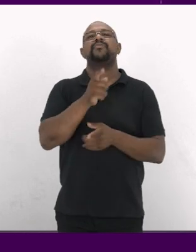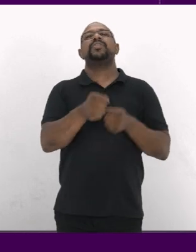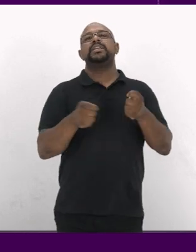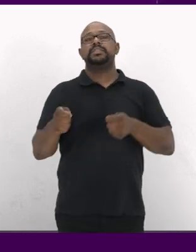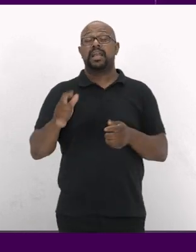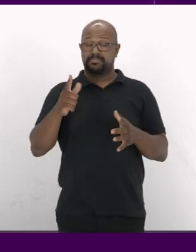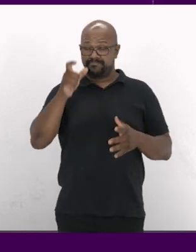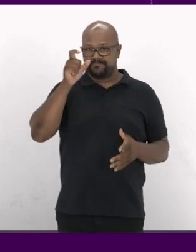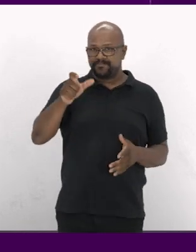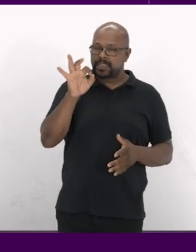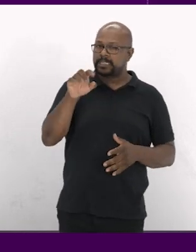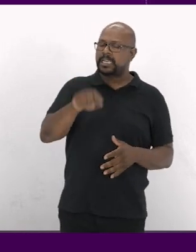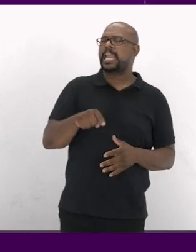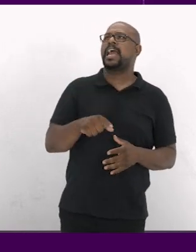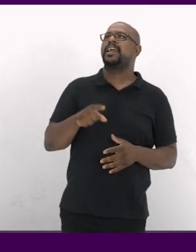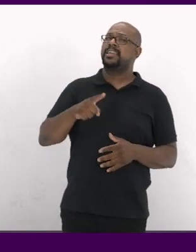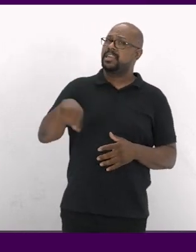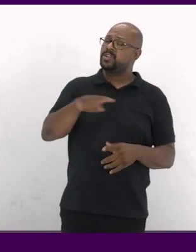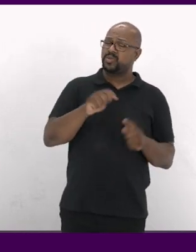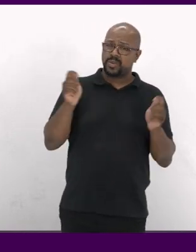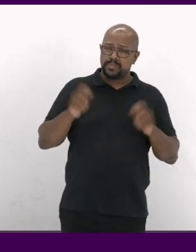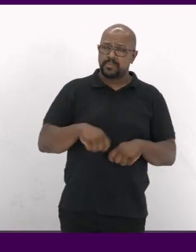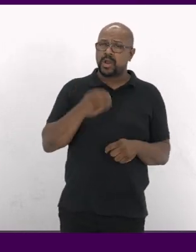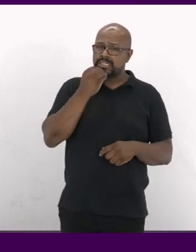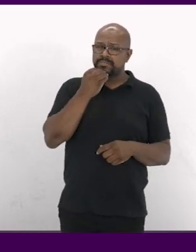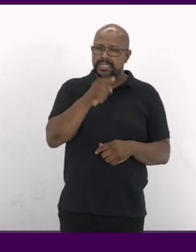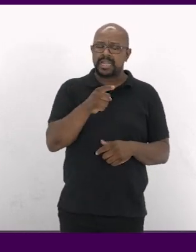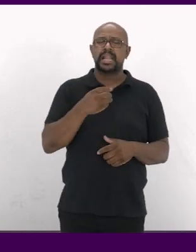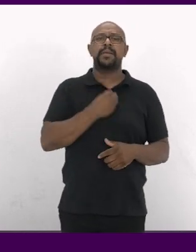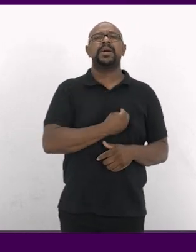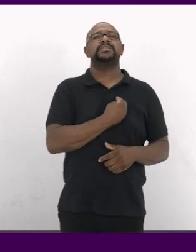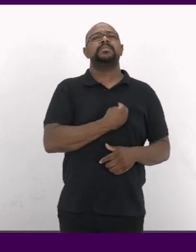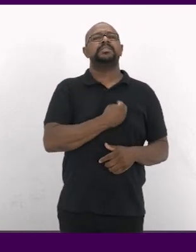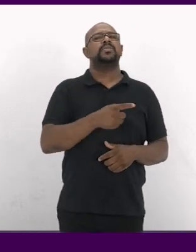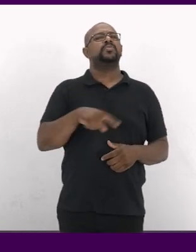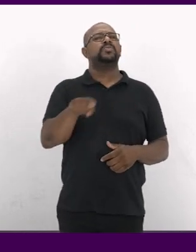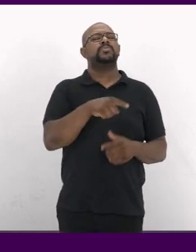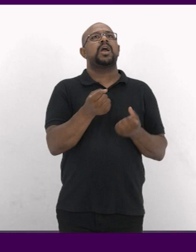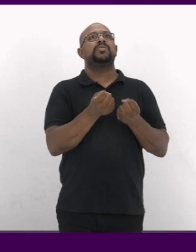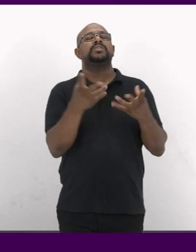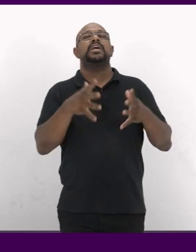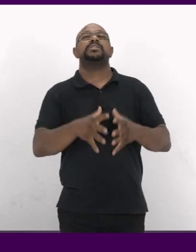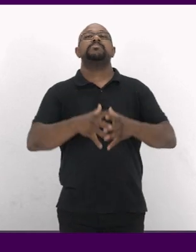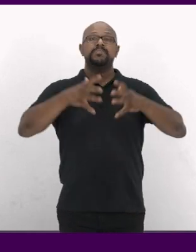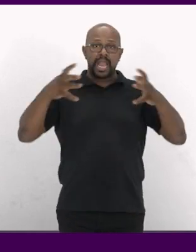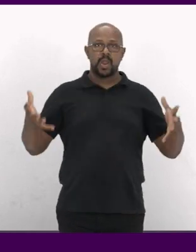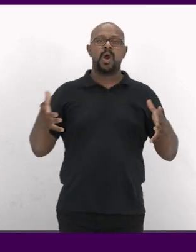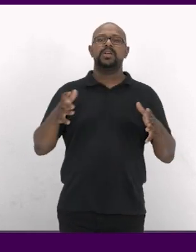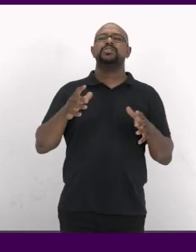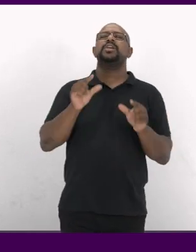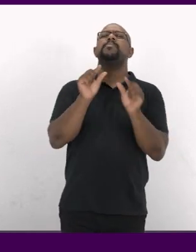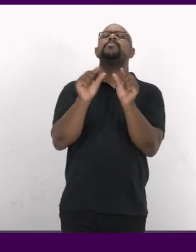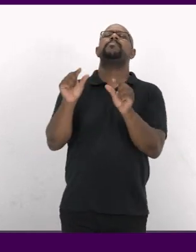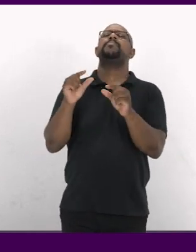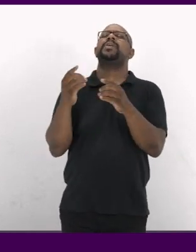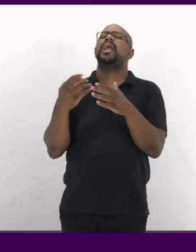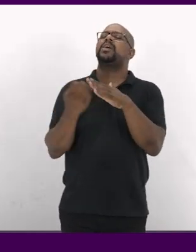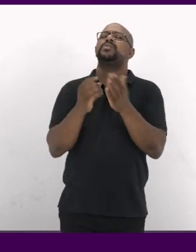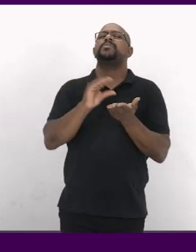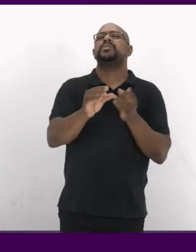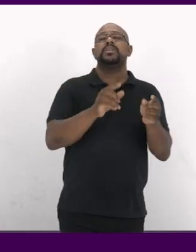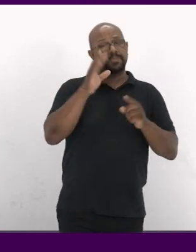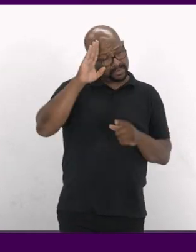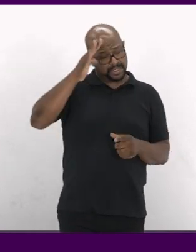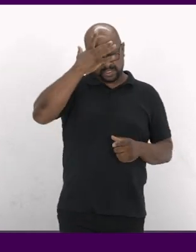seriam financiados. O interessante aqui é que isso possibilita a participação de uma quantidade maior de pequenos